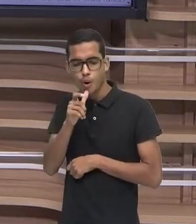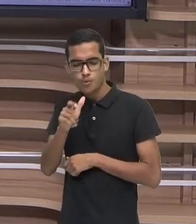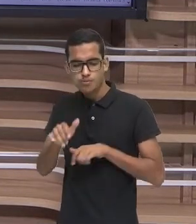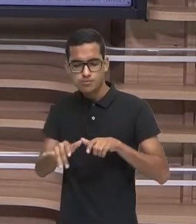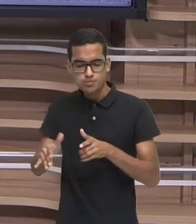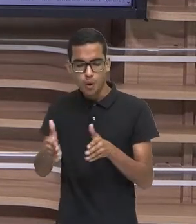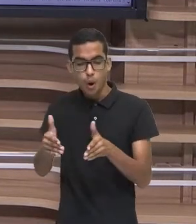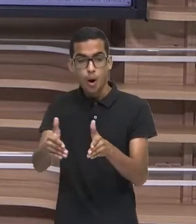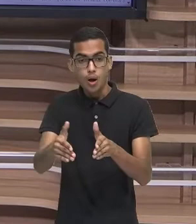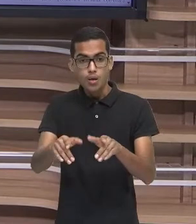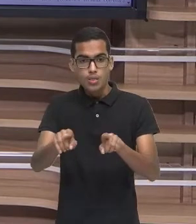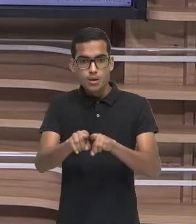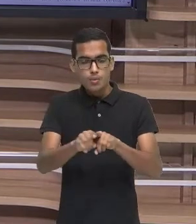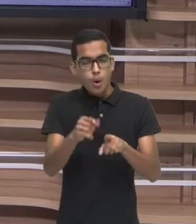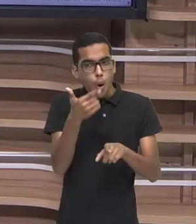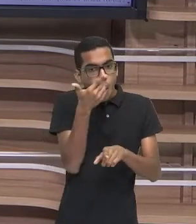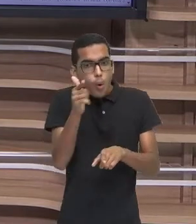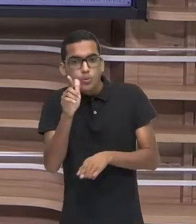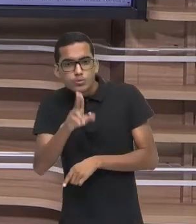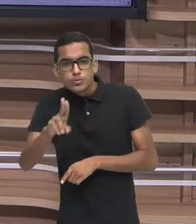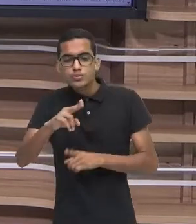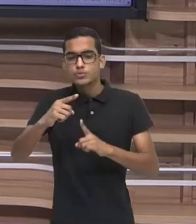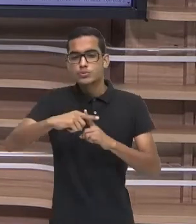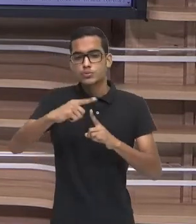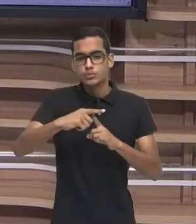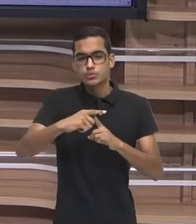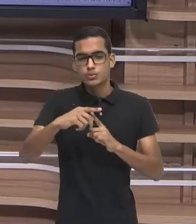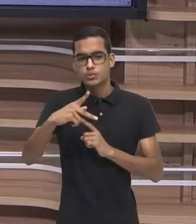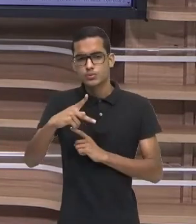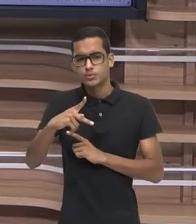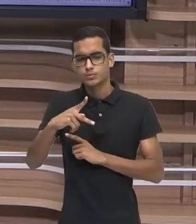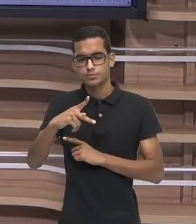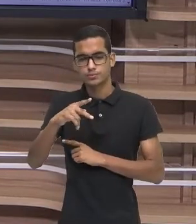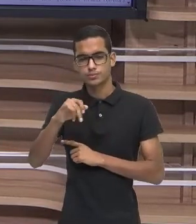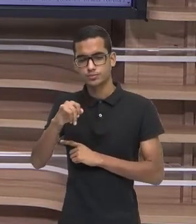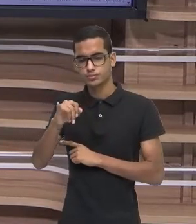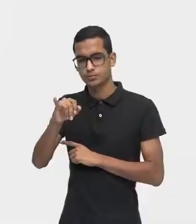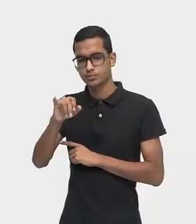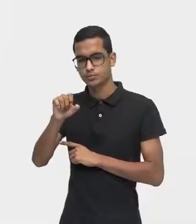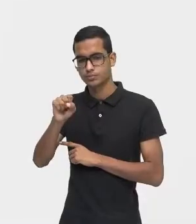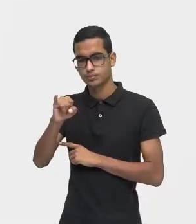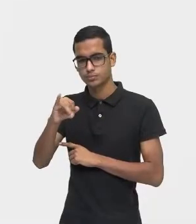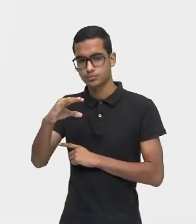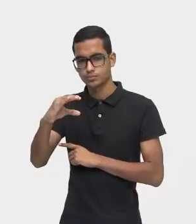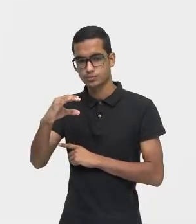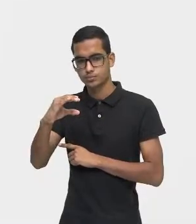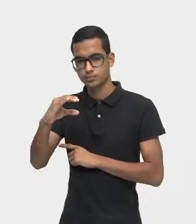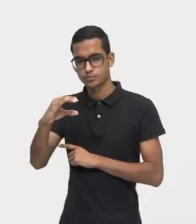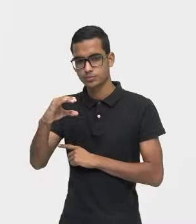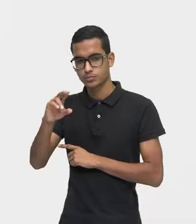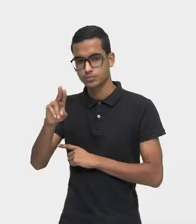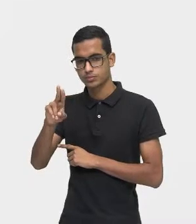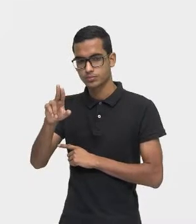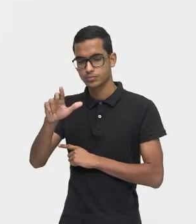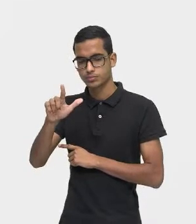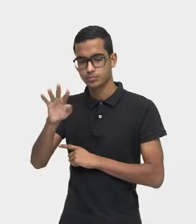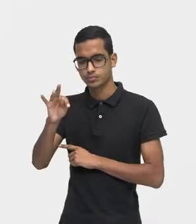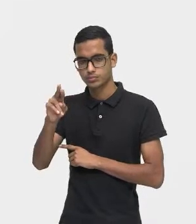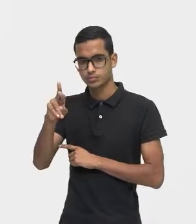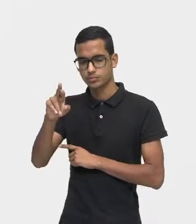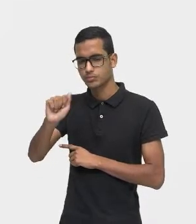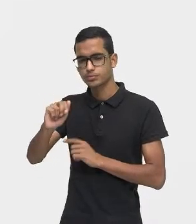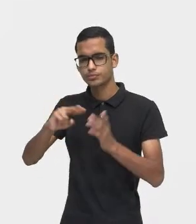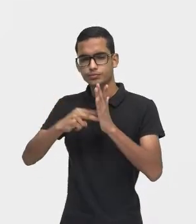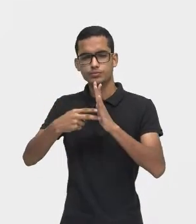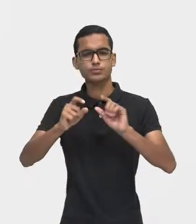aí outro uso dos rios, que vai ser a piscicultura. Tá? Então, a piscicultura, a gente vai observar que vai